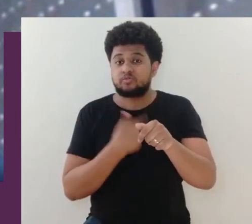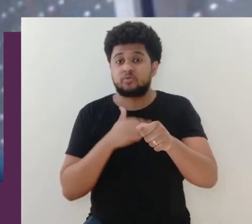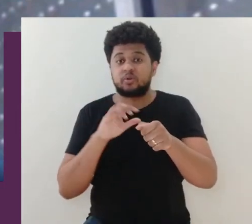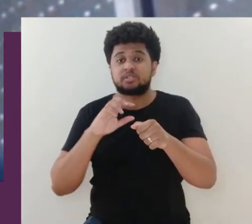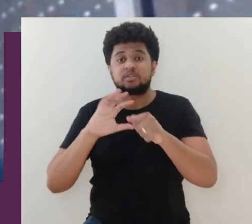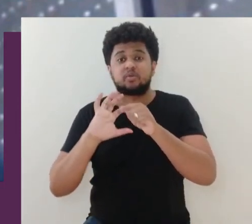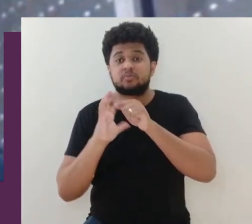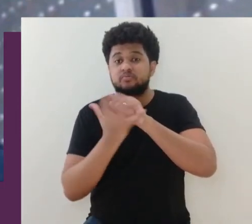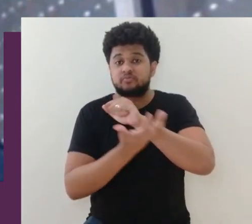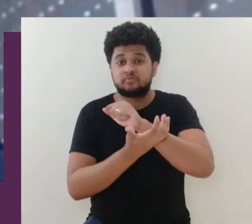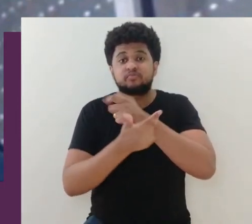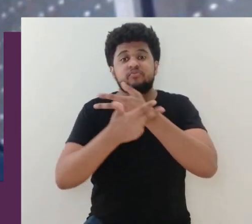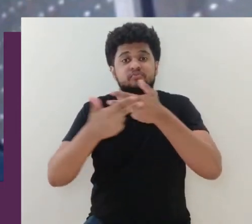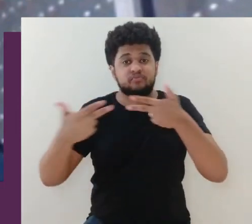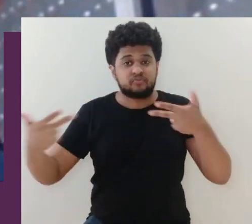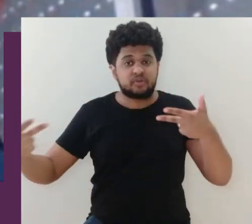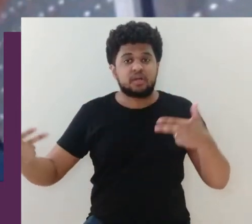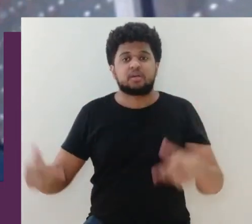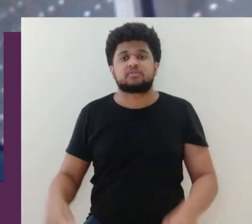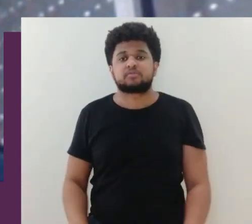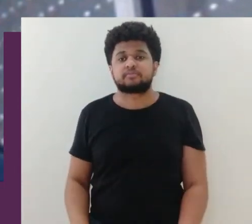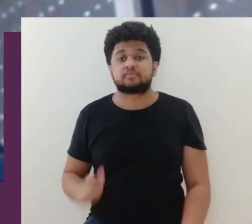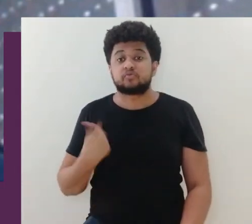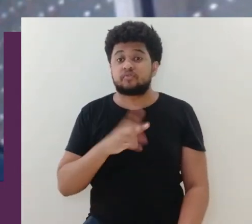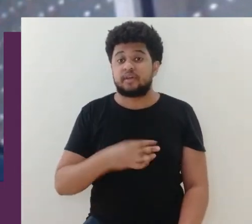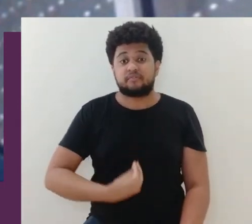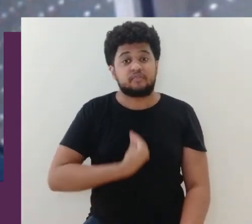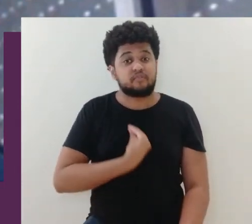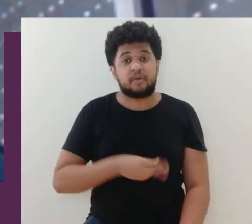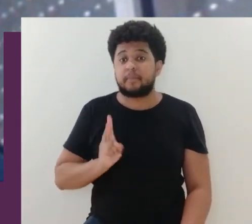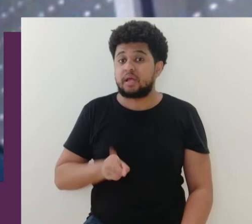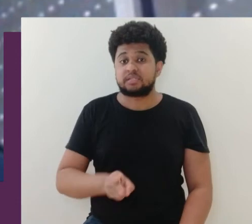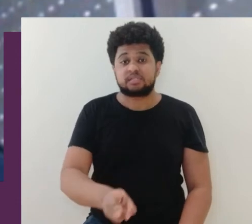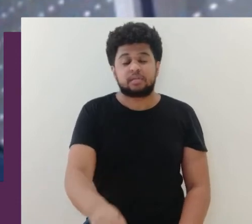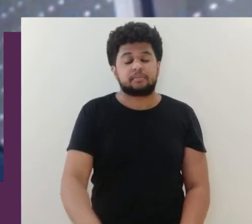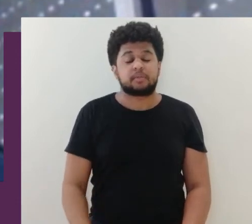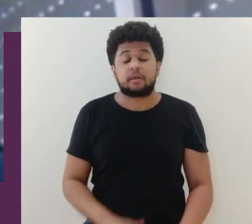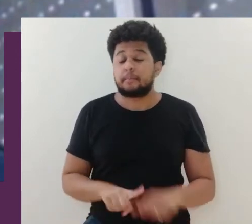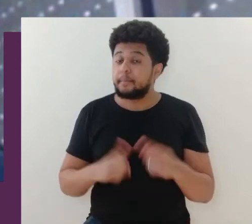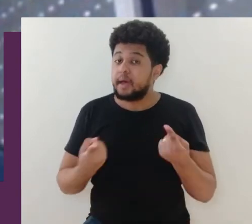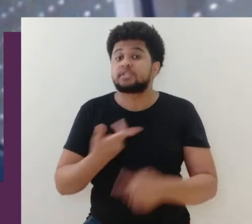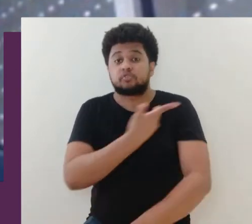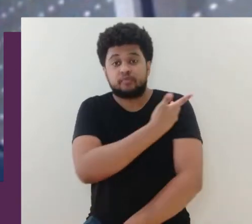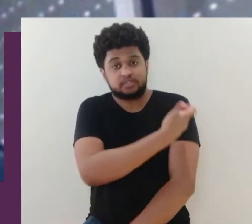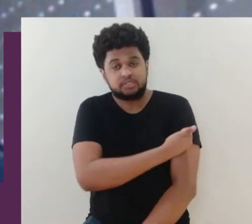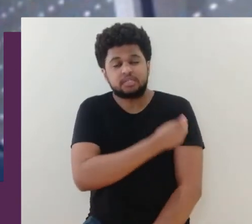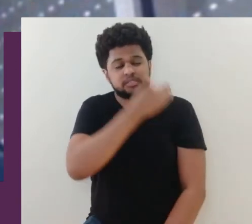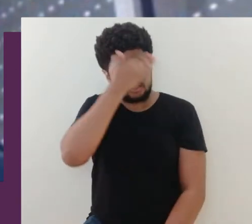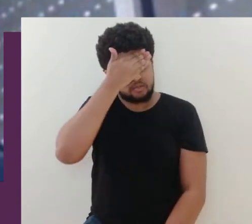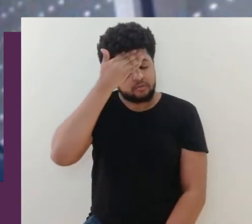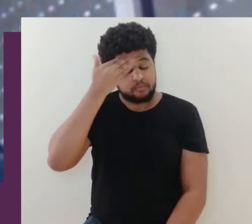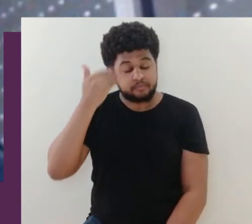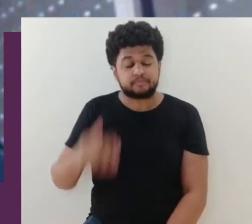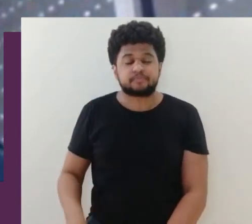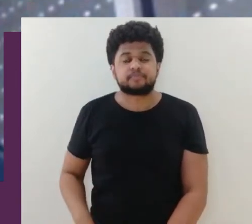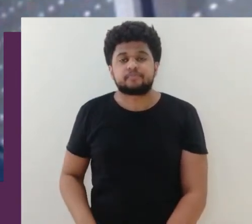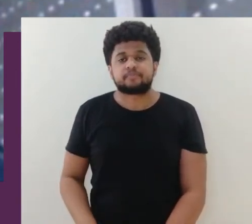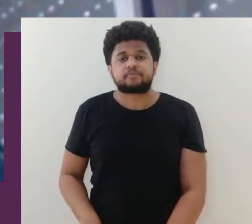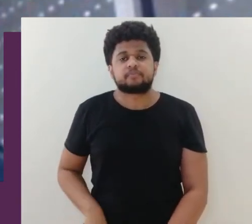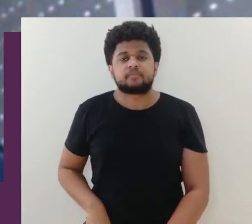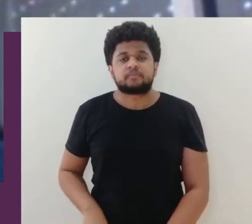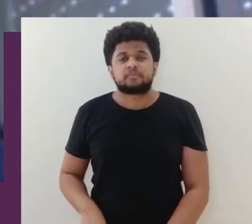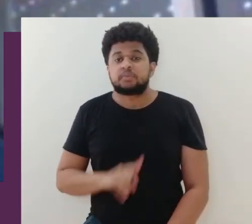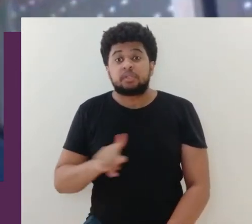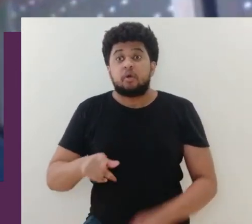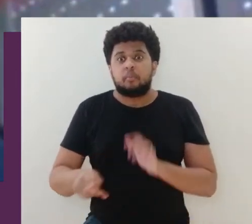por muito tempo. Ao que tudo indica, a gente vai conviver com ele igual a gente convive com os outros coronavírus sazonais. A gente vai conviver com ele para